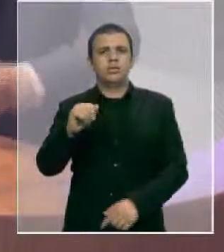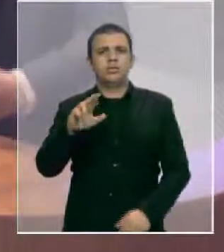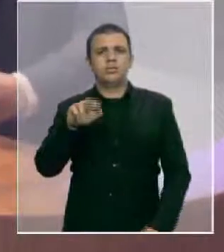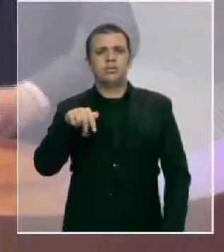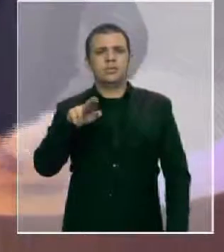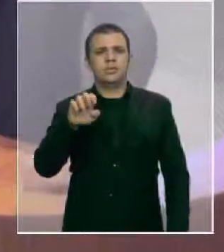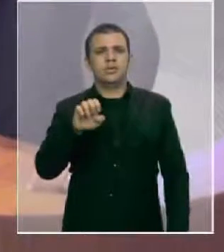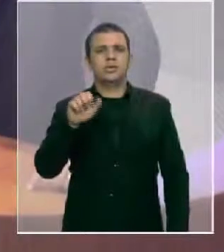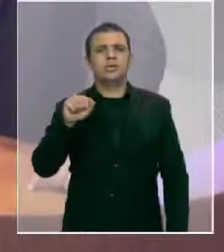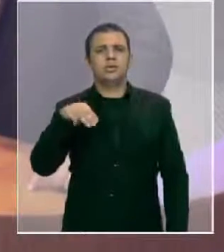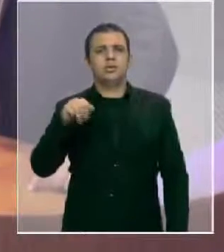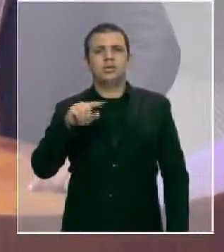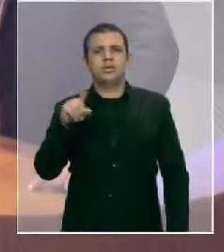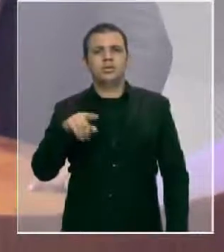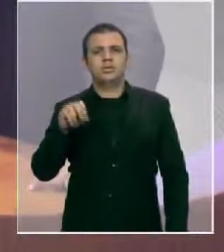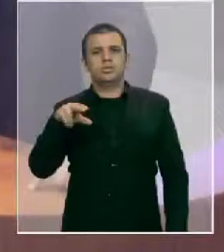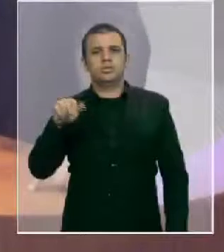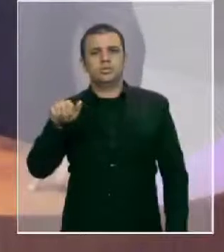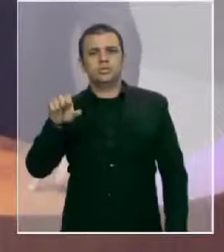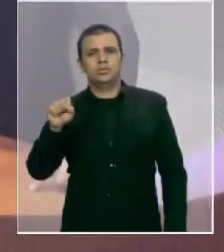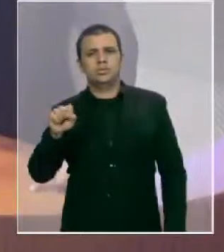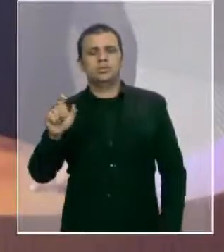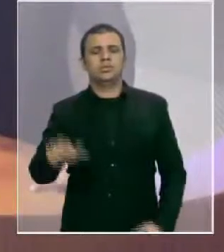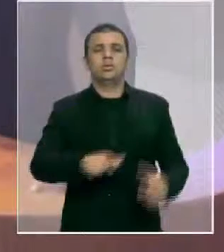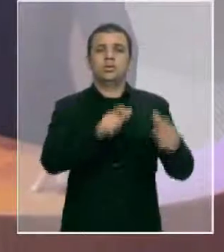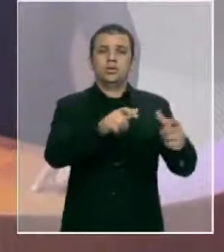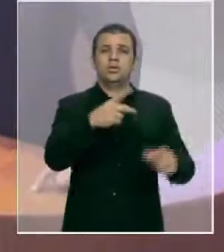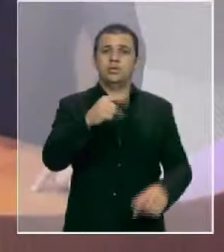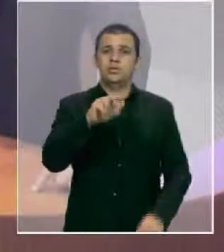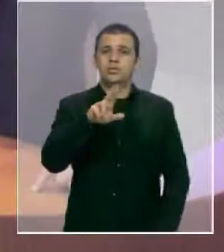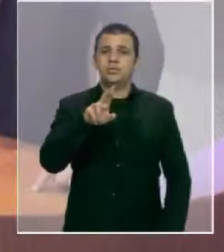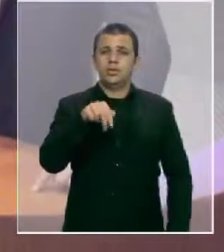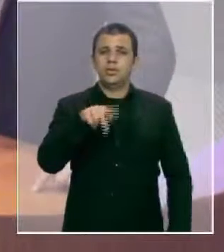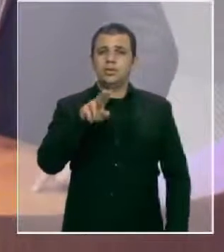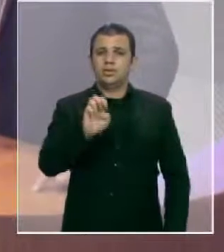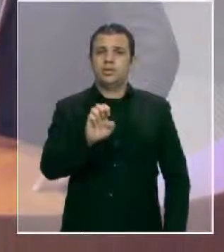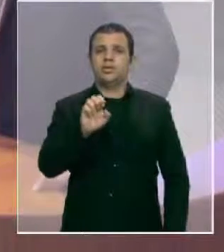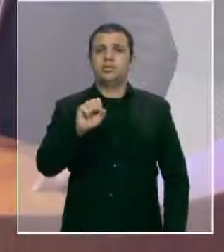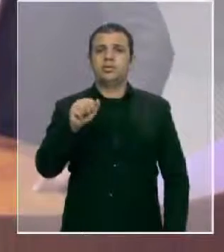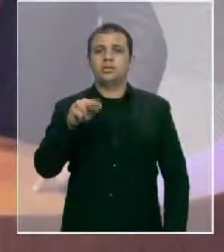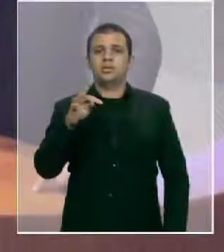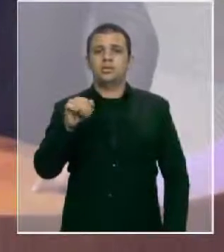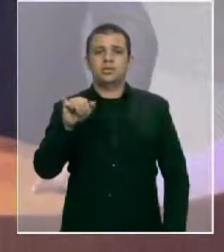Lúcia e adjacências. Vários sistemas de abastecimento foram